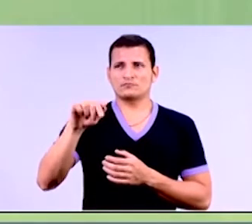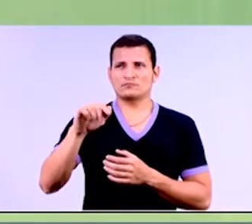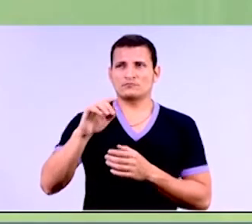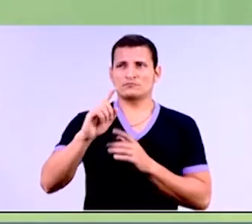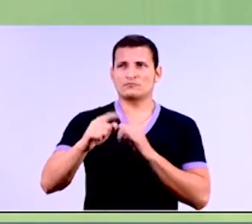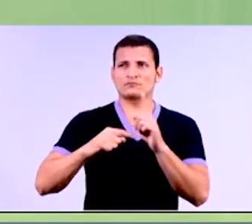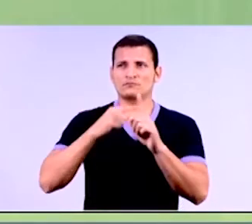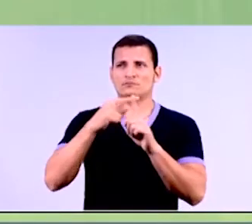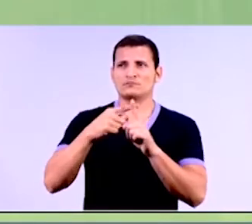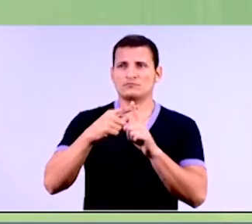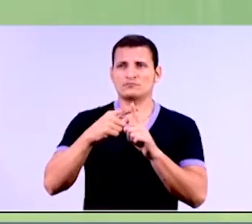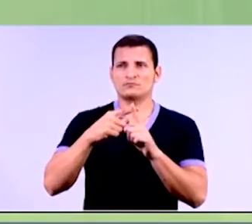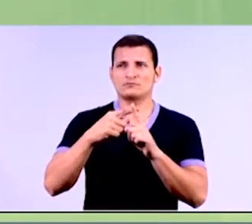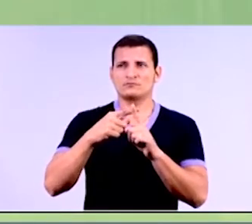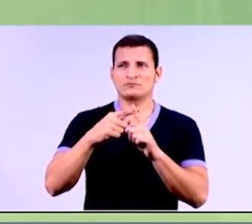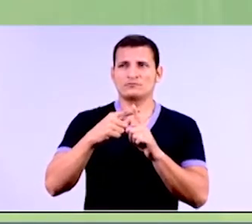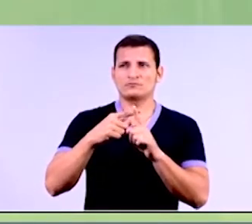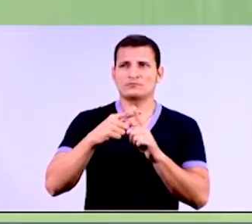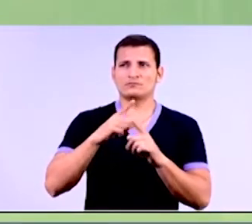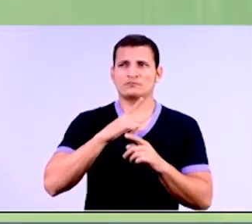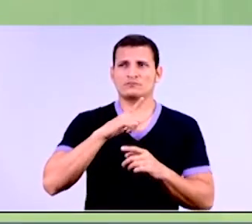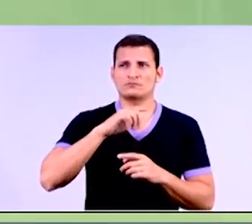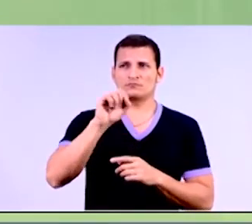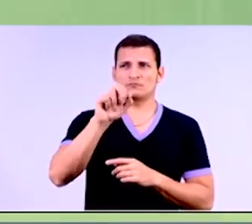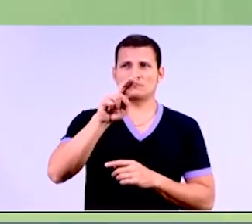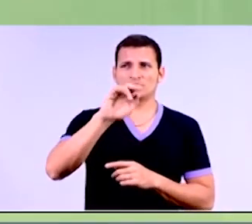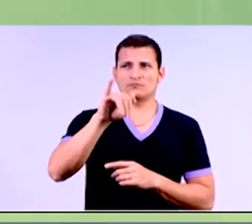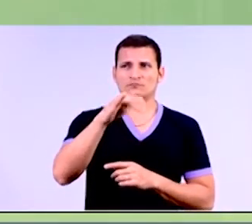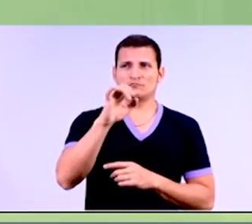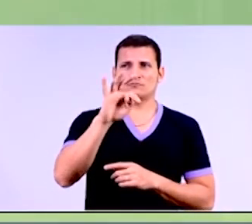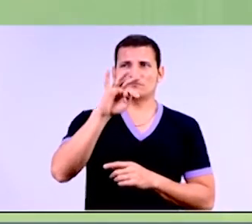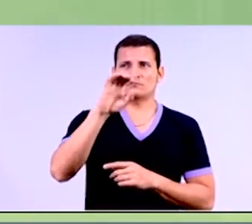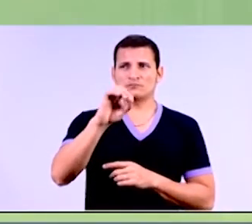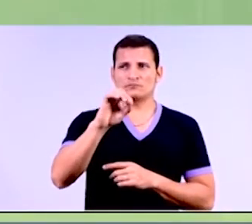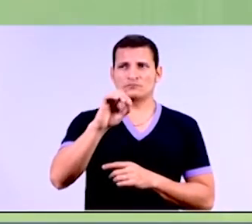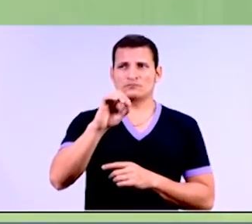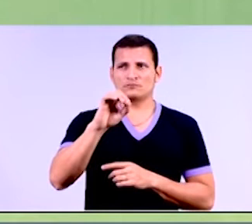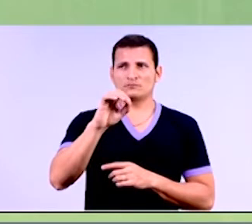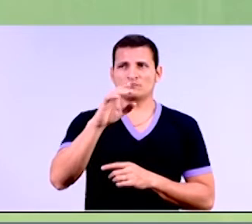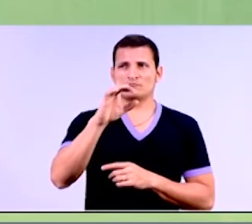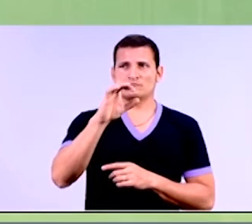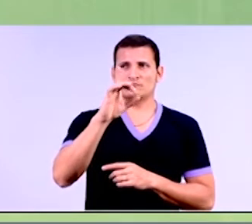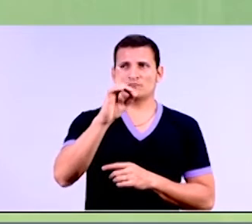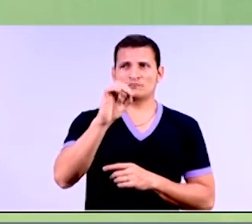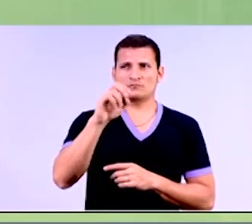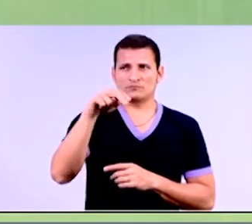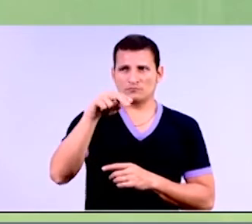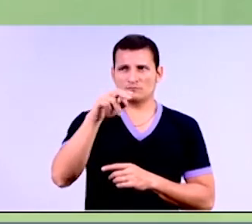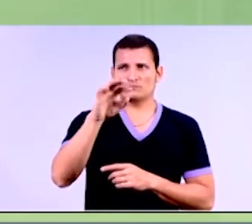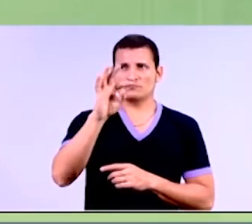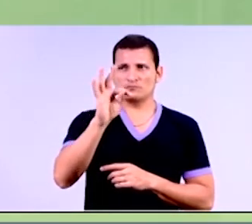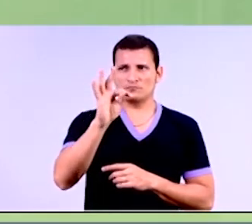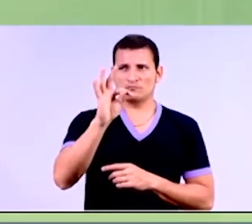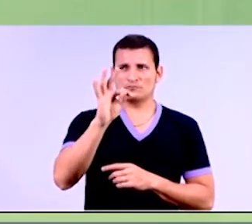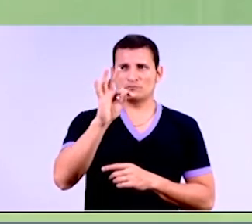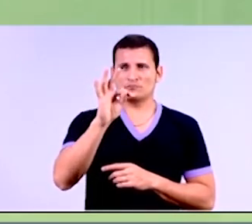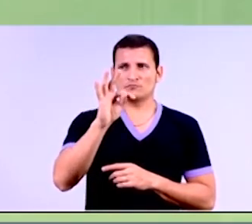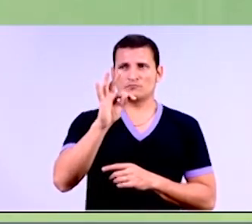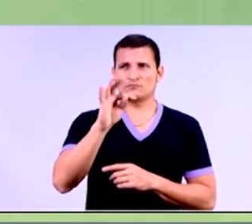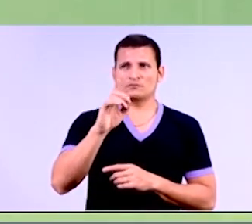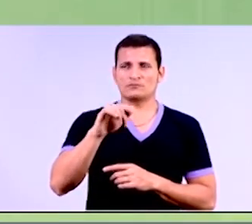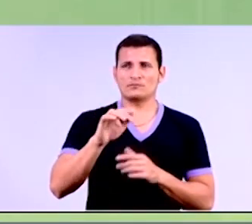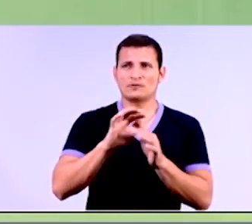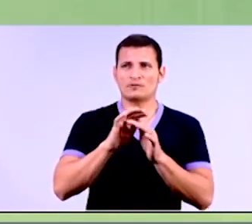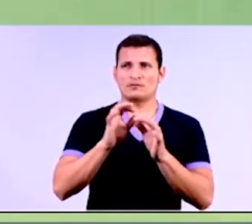não gostam de água. Eu tenho o sujeito, gatos, don't, que está mostrando que a frase é na negativa e no